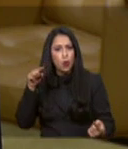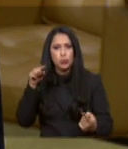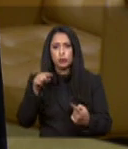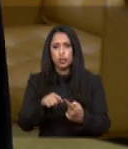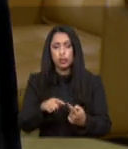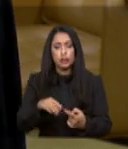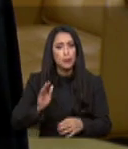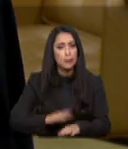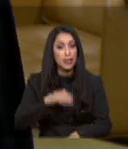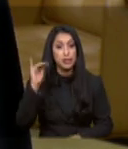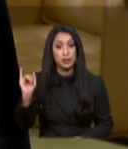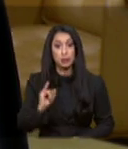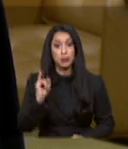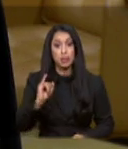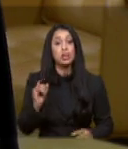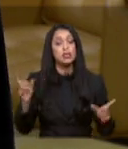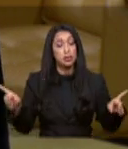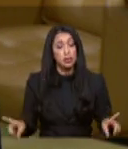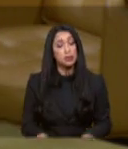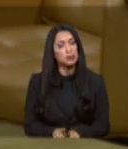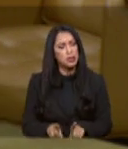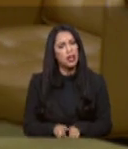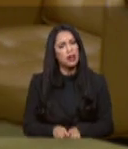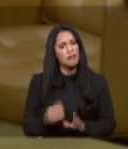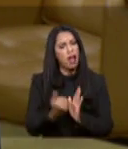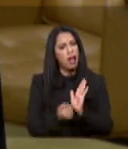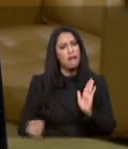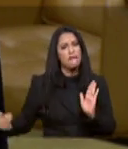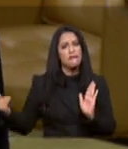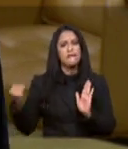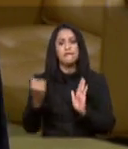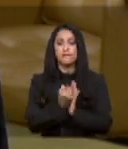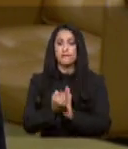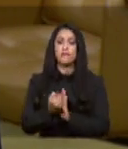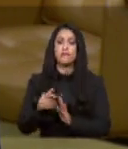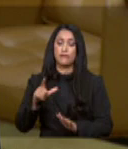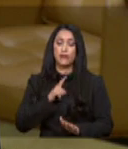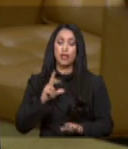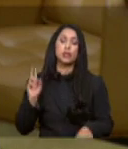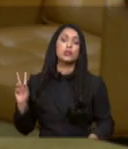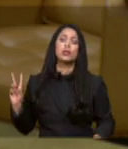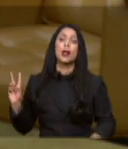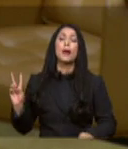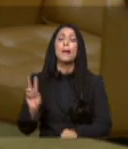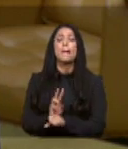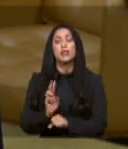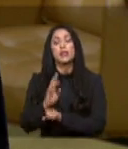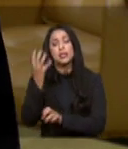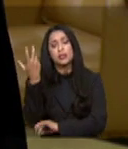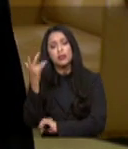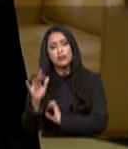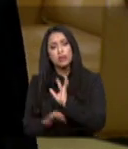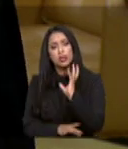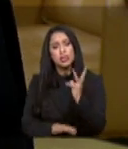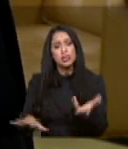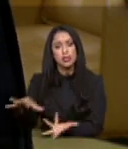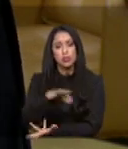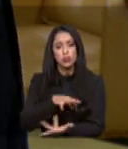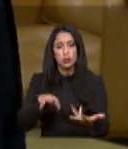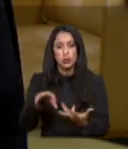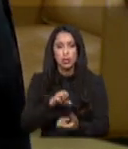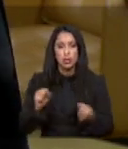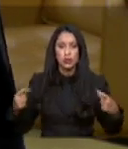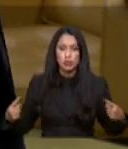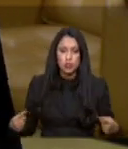E neste ponto também podemos trazer notáveis avanços em relação à proteção florestal sustentável,